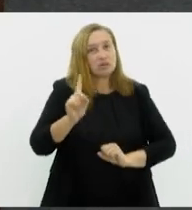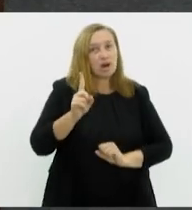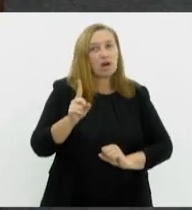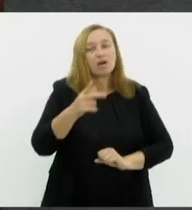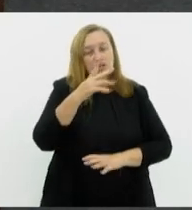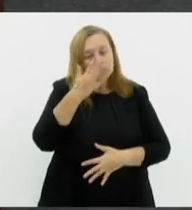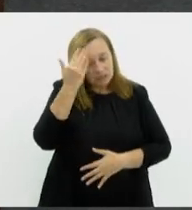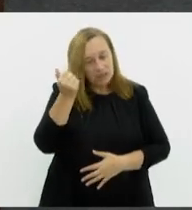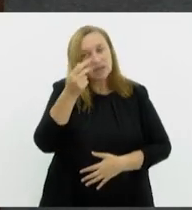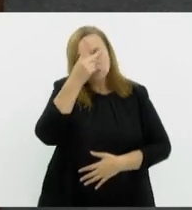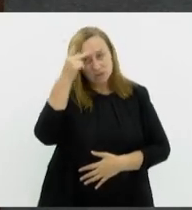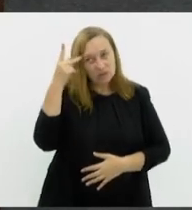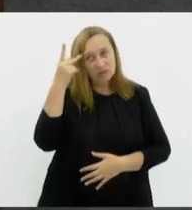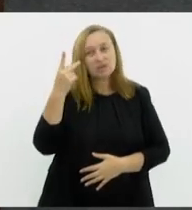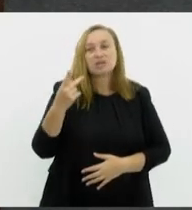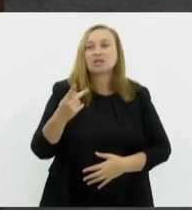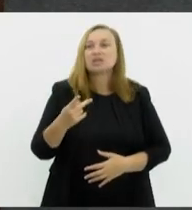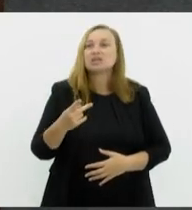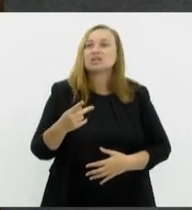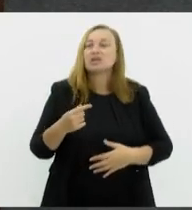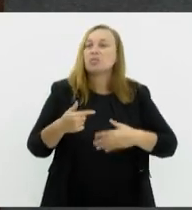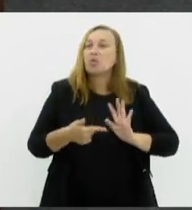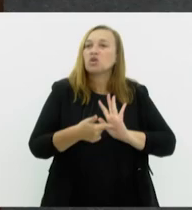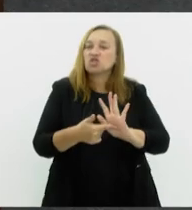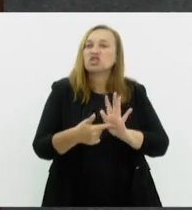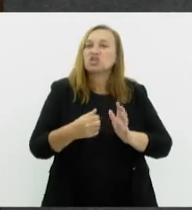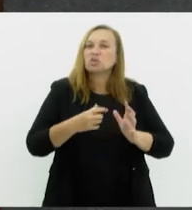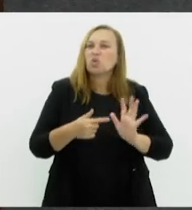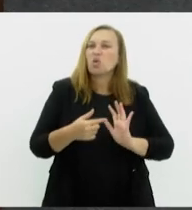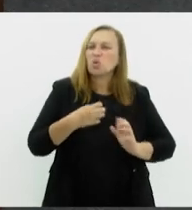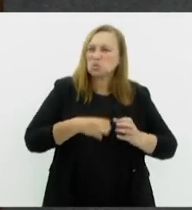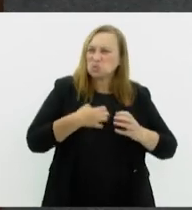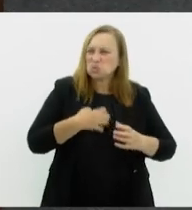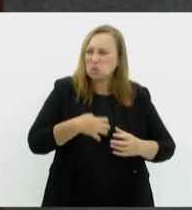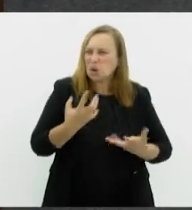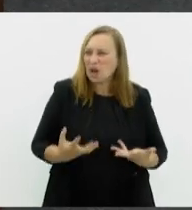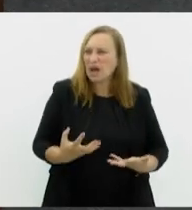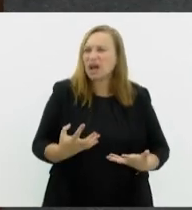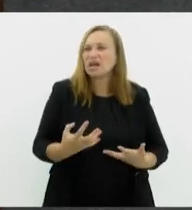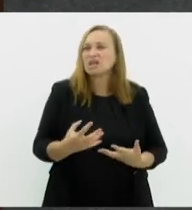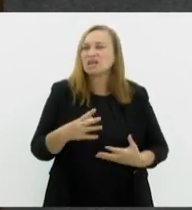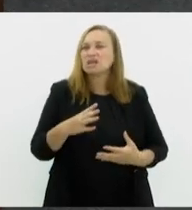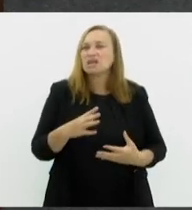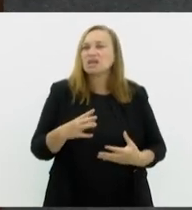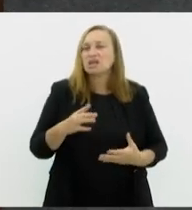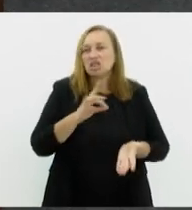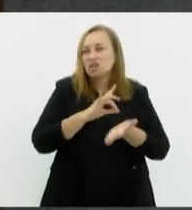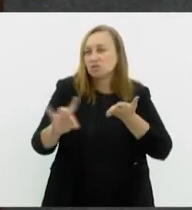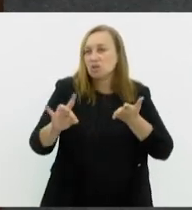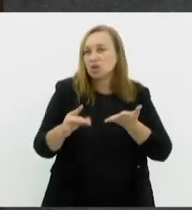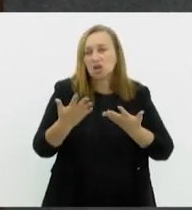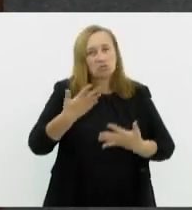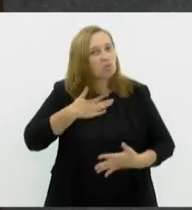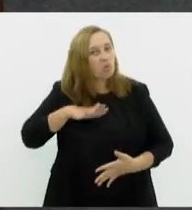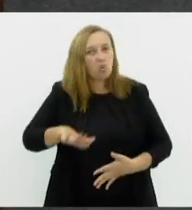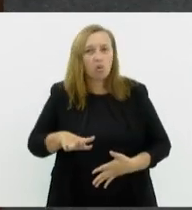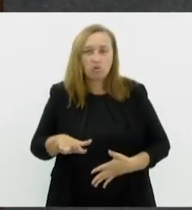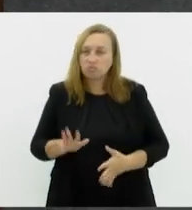pessoas ficam manifestando seus sentimentos de ódio. Falou aqui de ódio, de inimigo. Eu não odeio